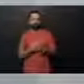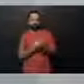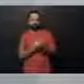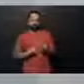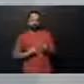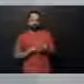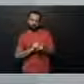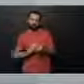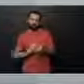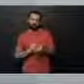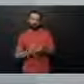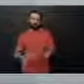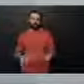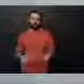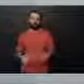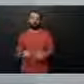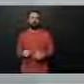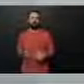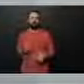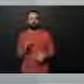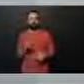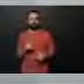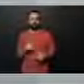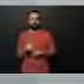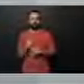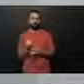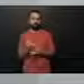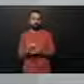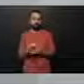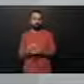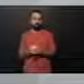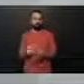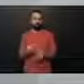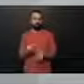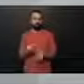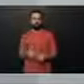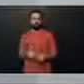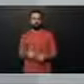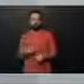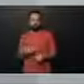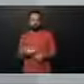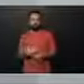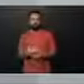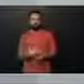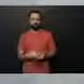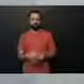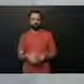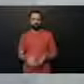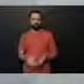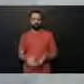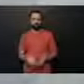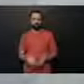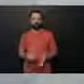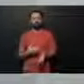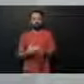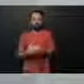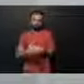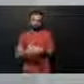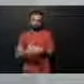alguma dúvida, entre em contato com a sua professora, tudo bem? Vamos lá. Ainda continuando